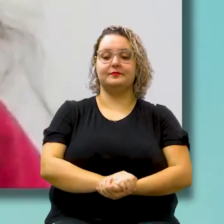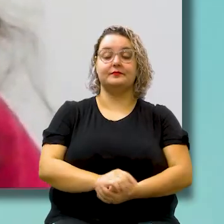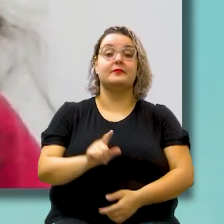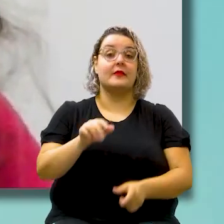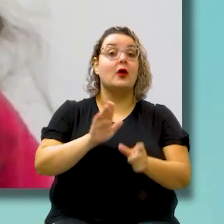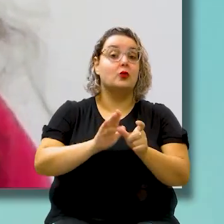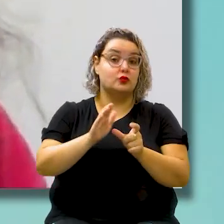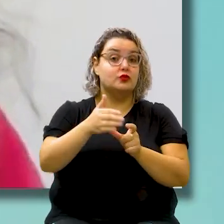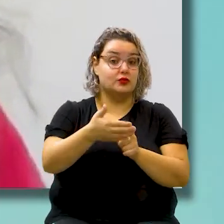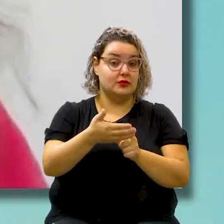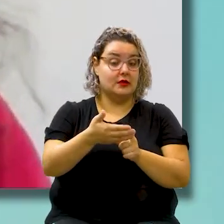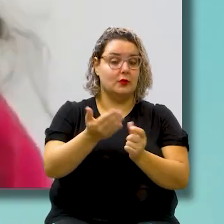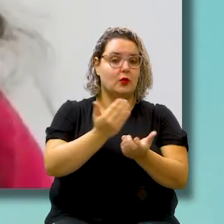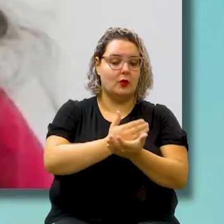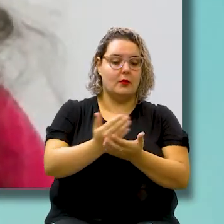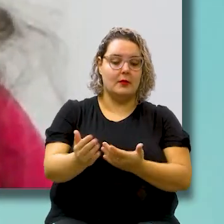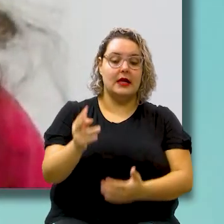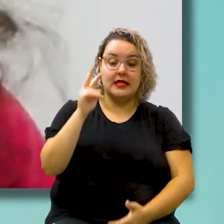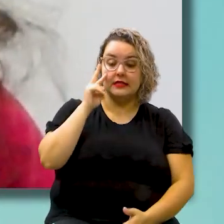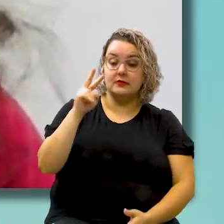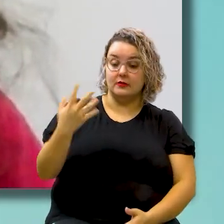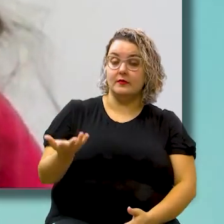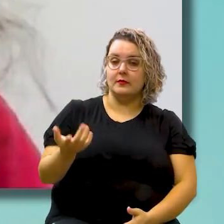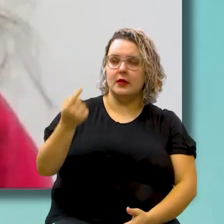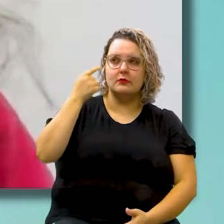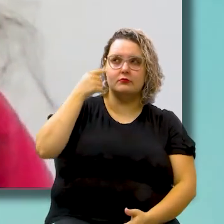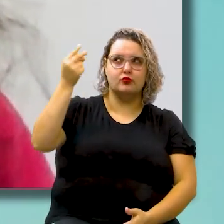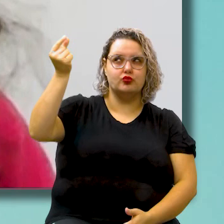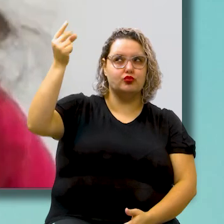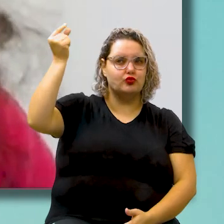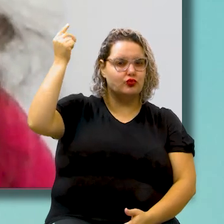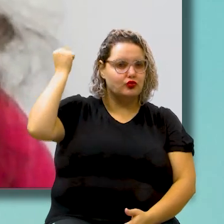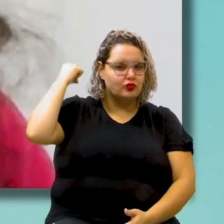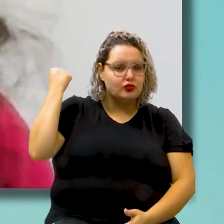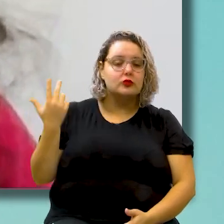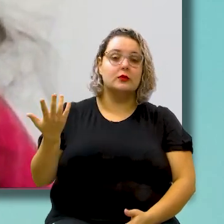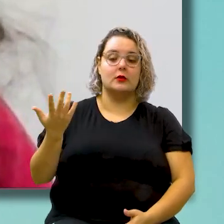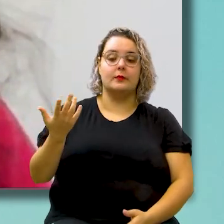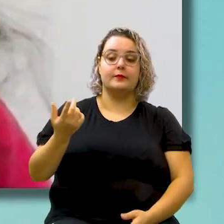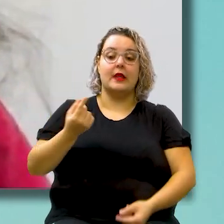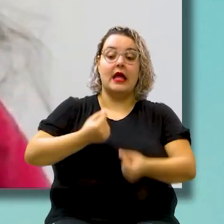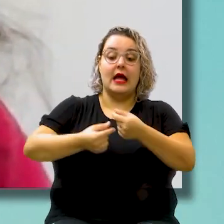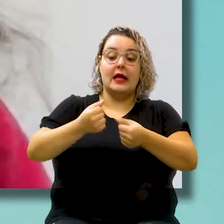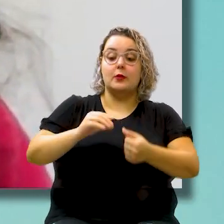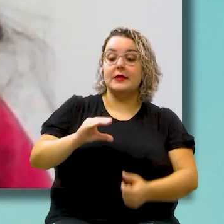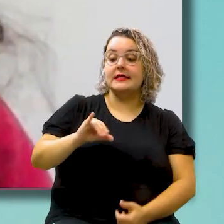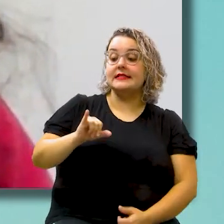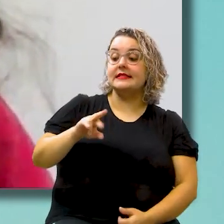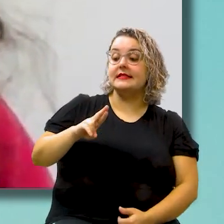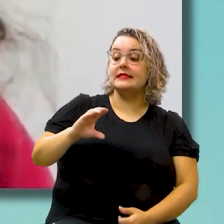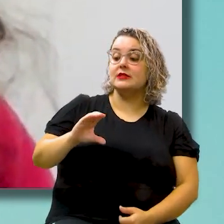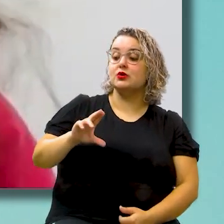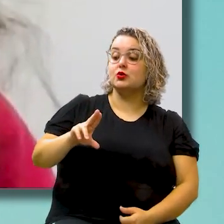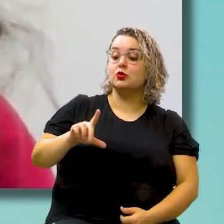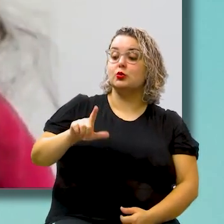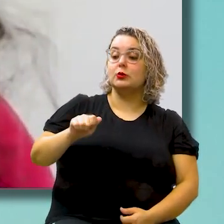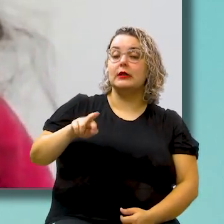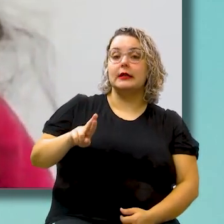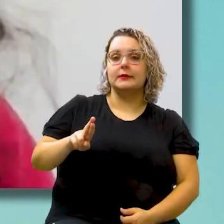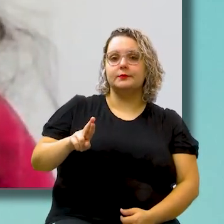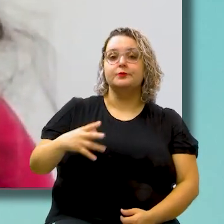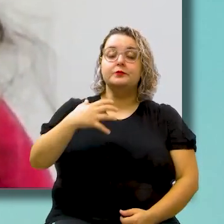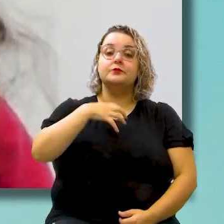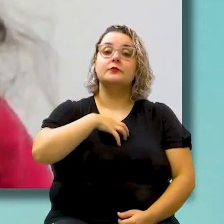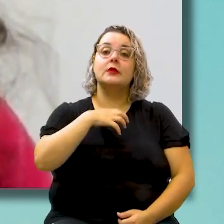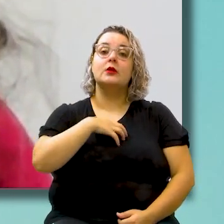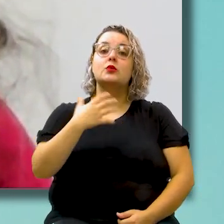Então, é um termo que aparece agora, mas é uma ideia que já vem de longa data, né? Economia circular é uma forma de se referir a